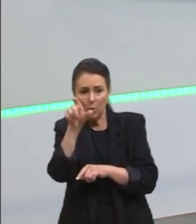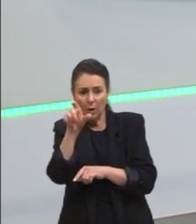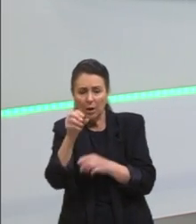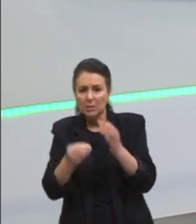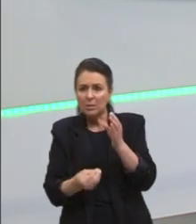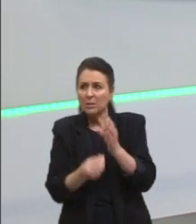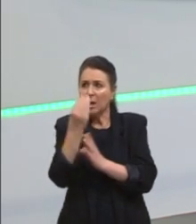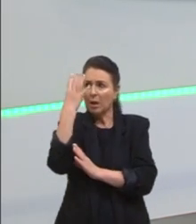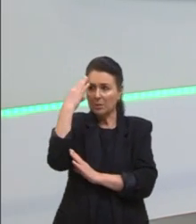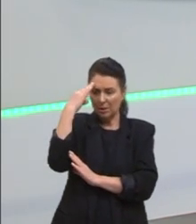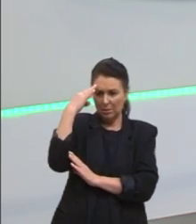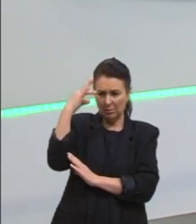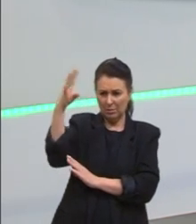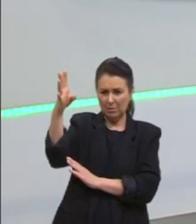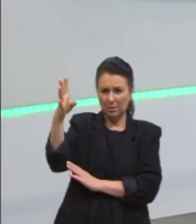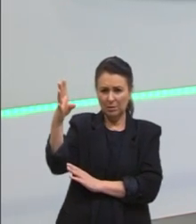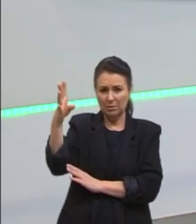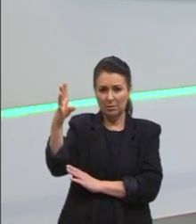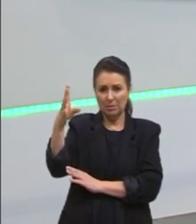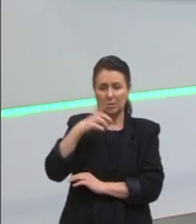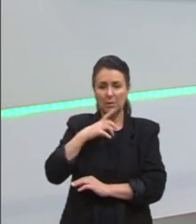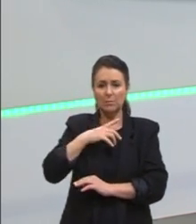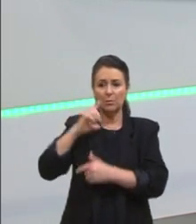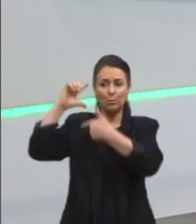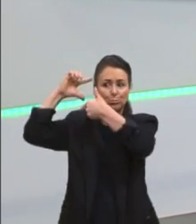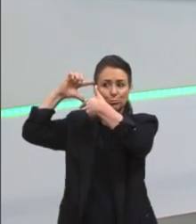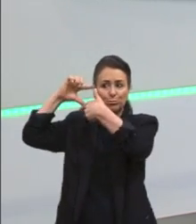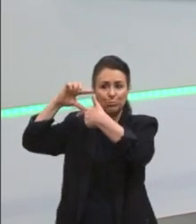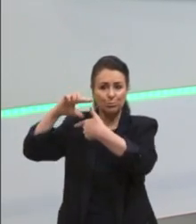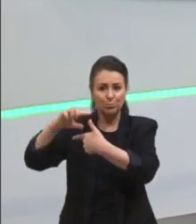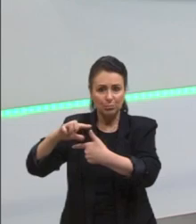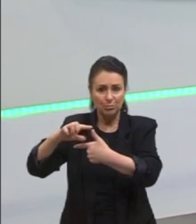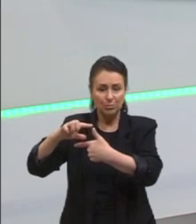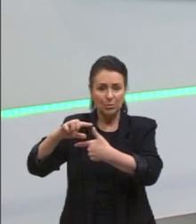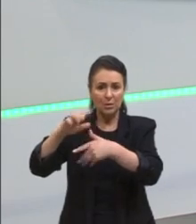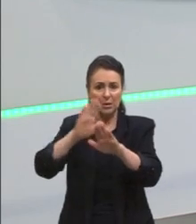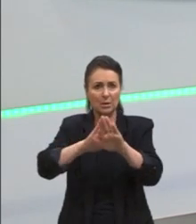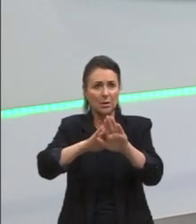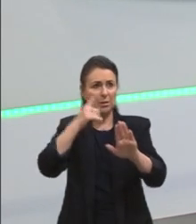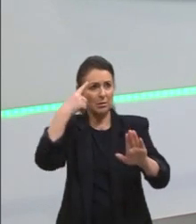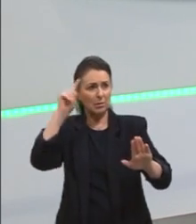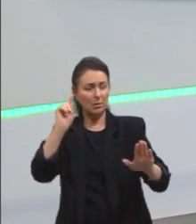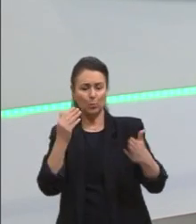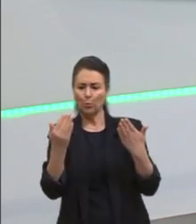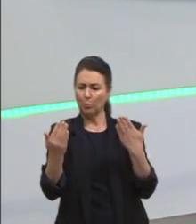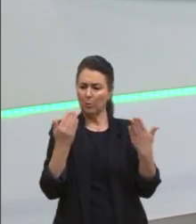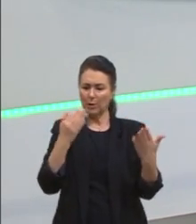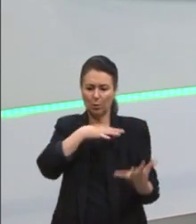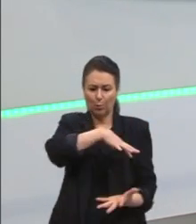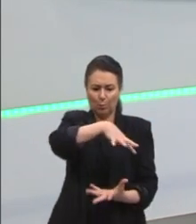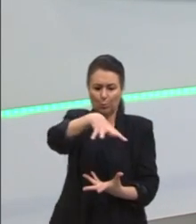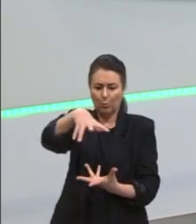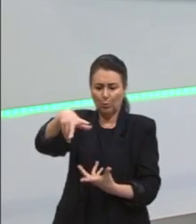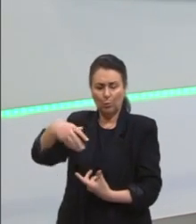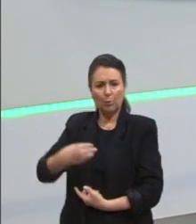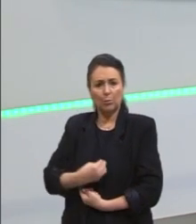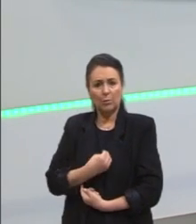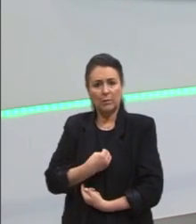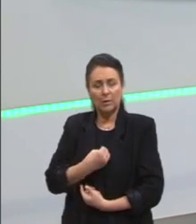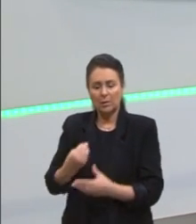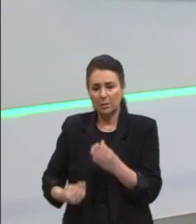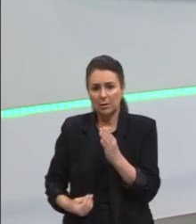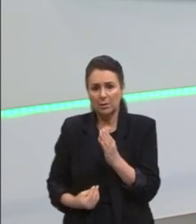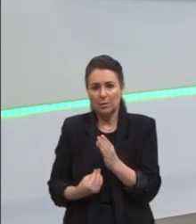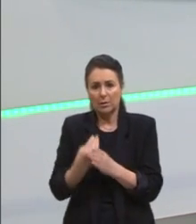ideal Imaginário todas as pessoas se alienaram nessa por dia e não compararem com o mundo da vida e tu cria